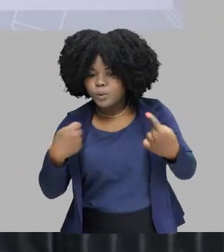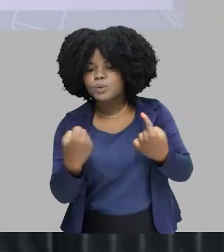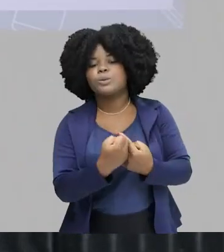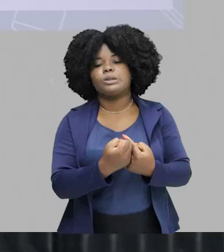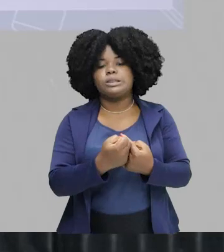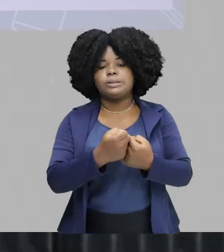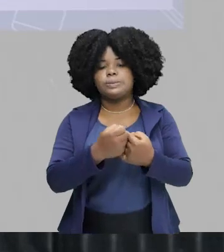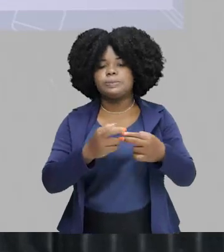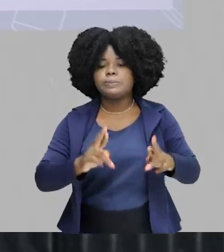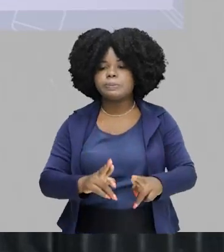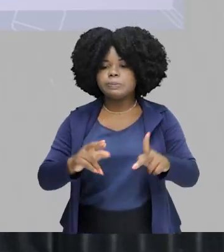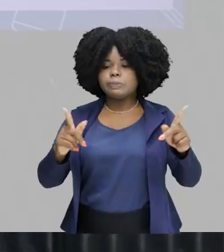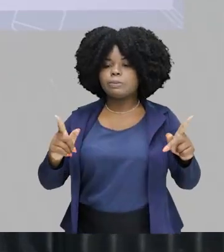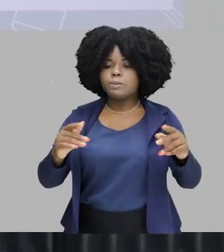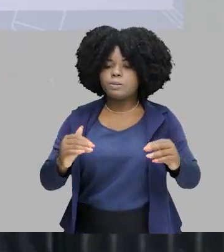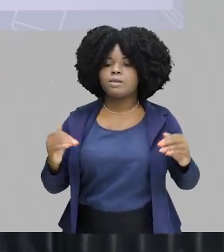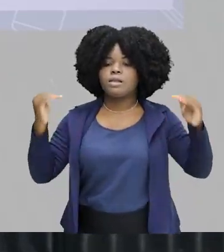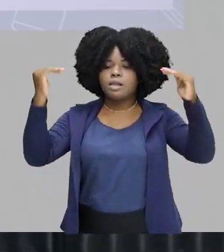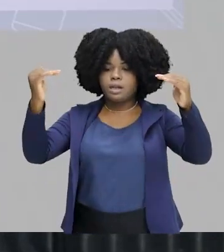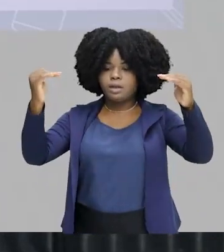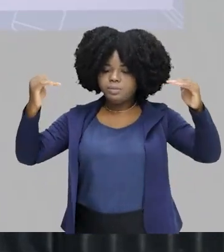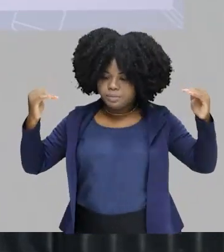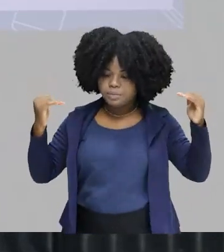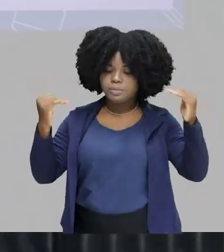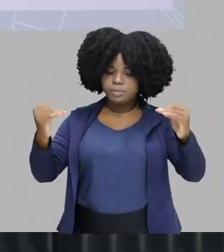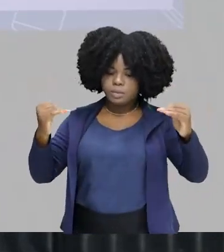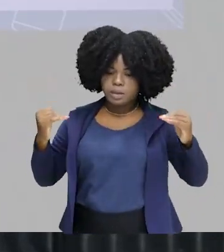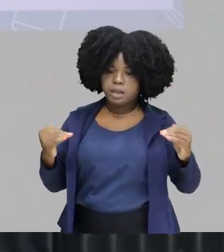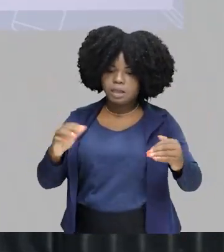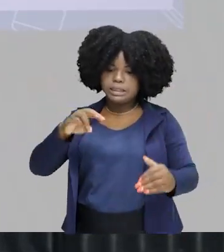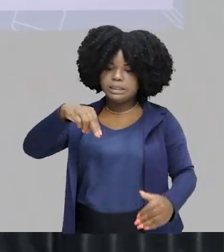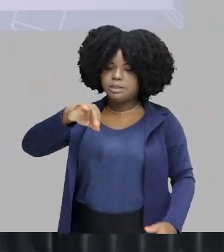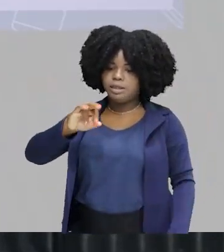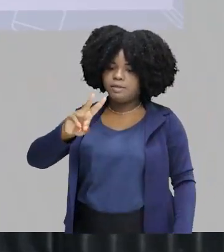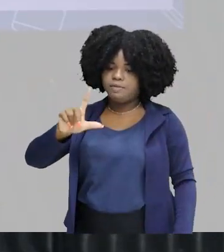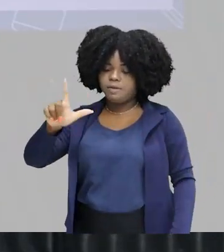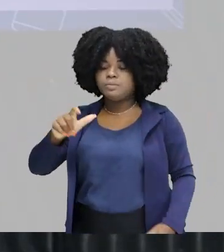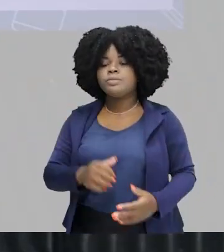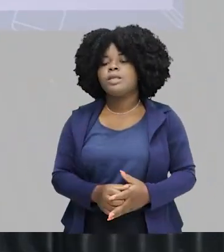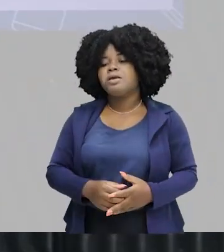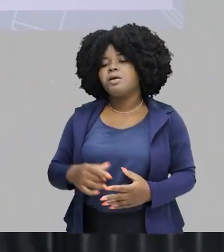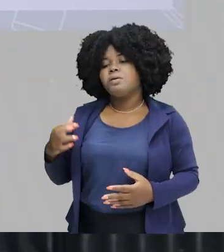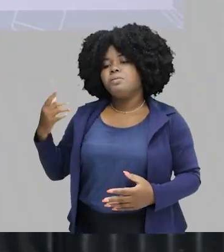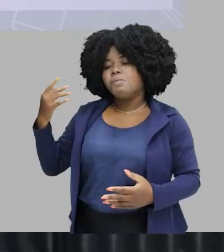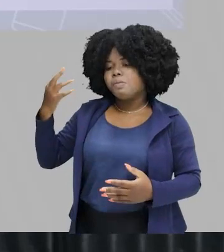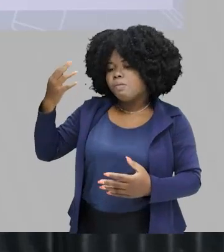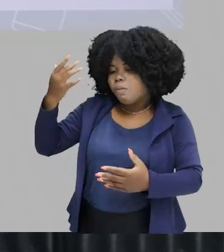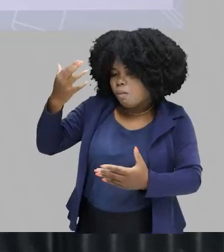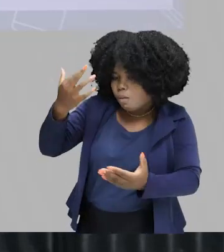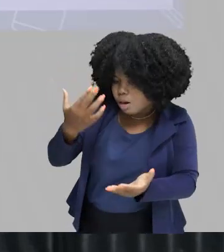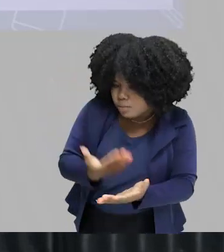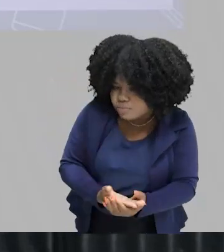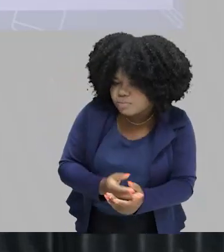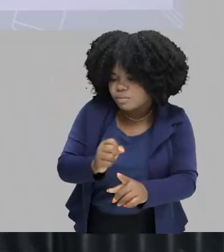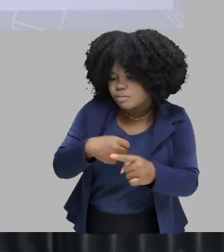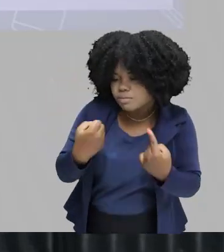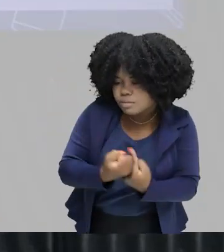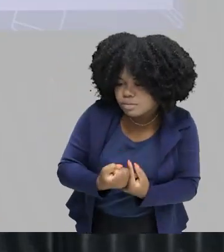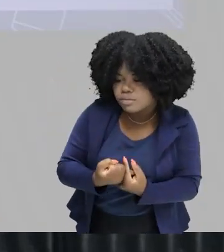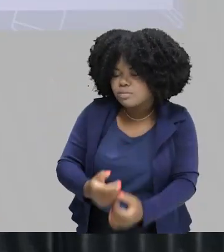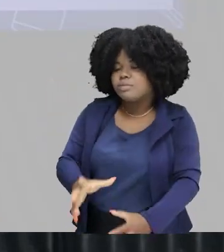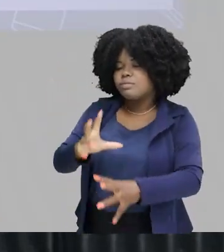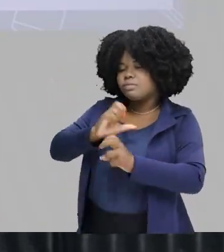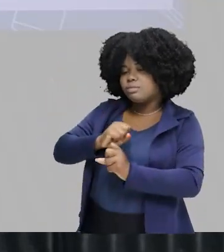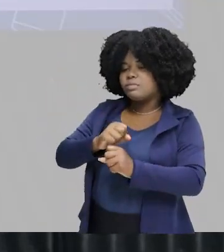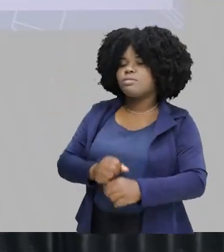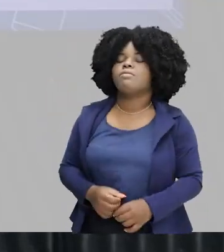de importância das atividades exercidas. Então isso é uma coisa que ao longo do tempo a sociedade vai consolidando. Por isso que a gente sabe